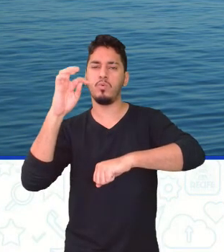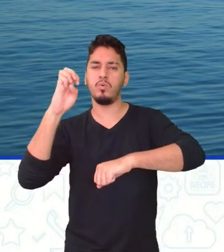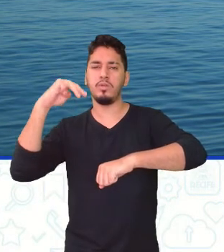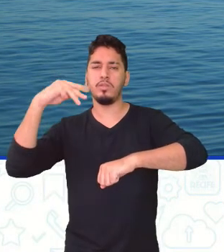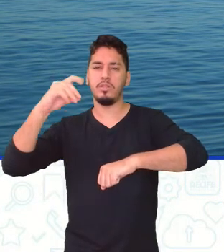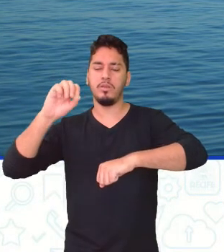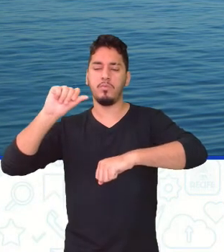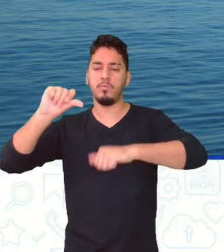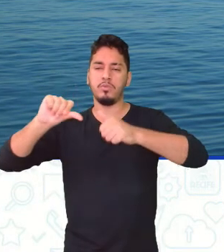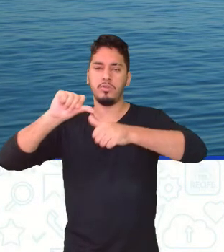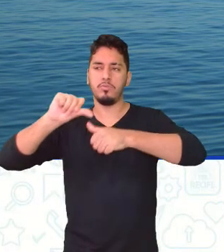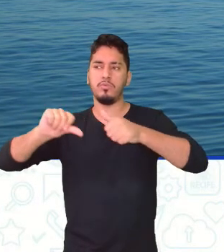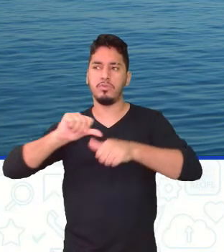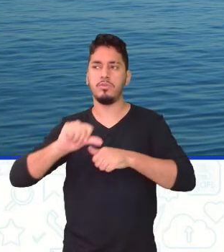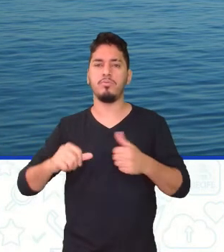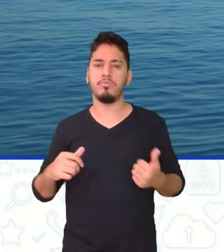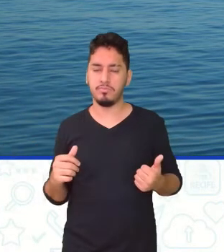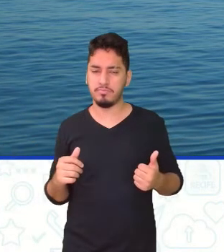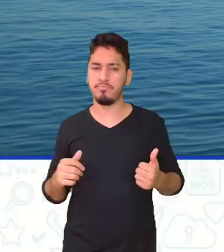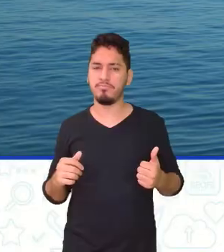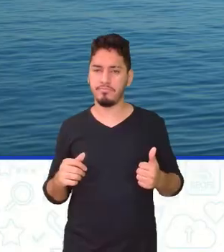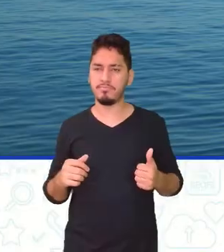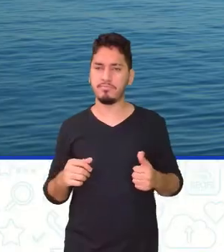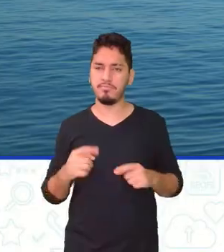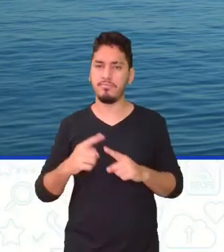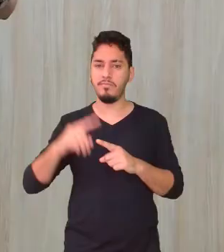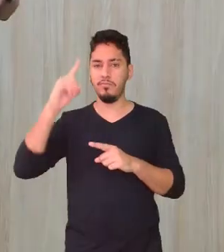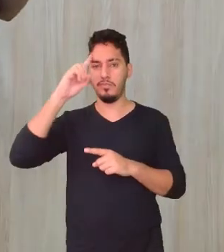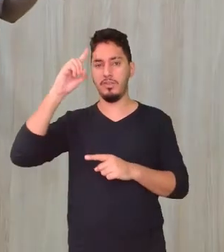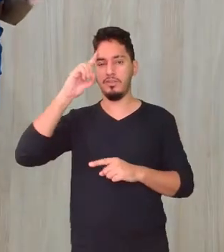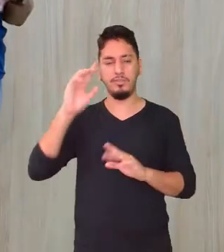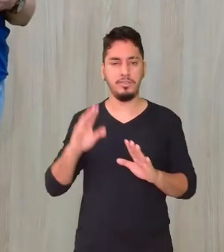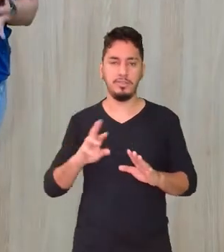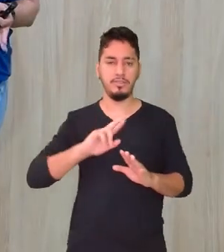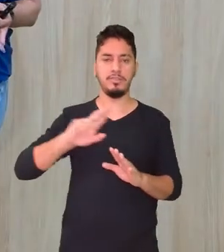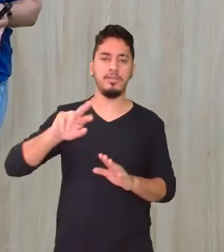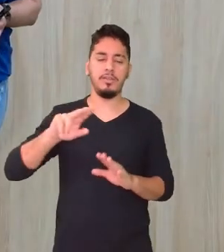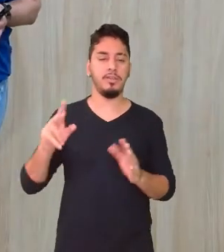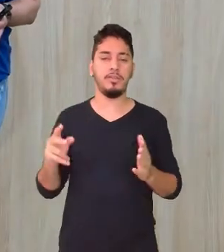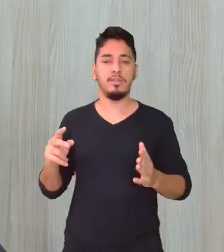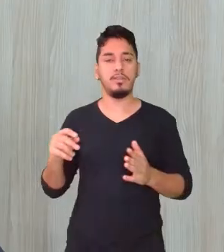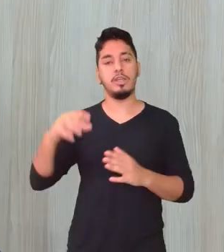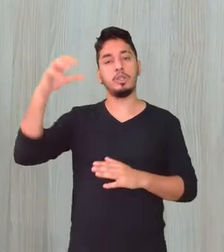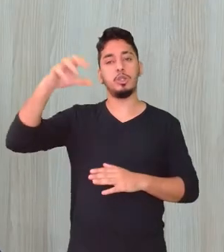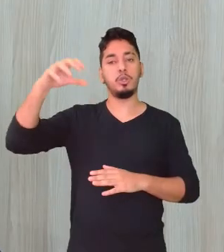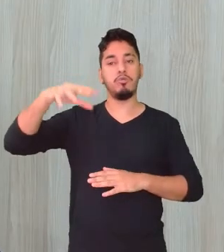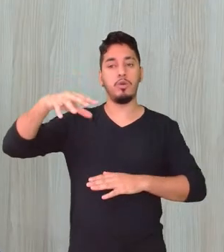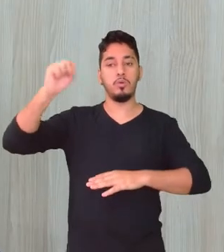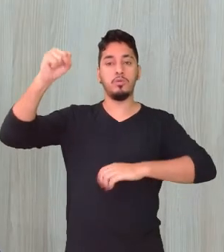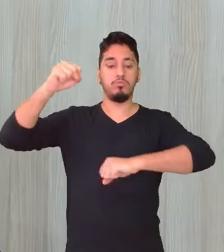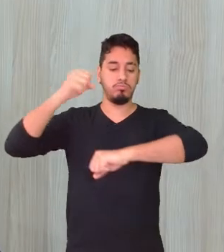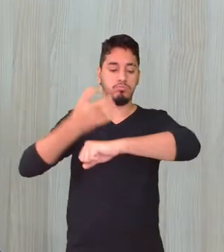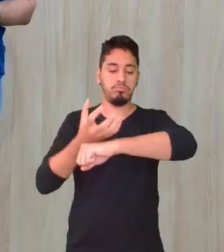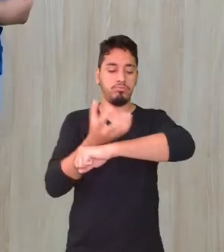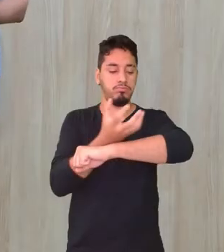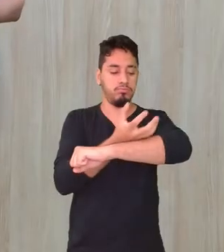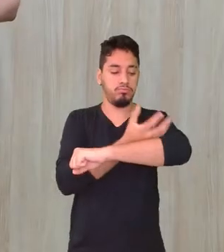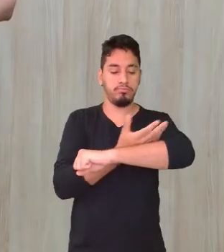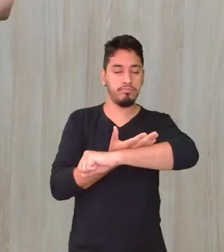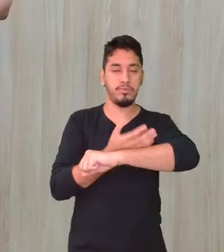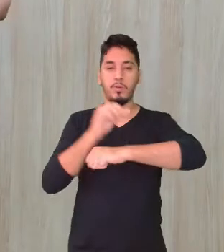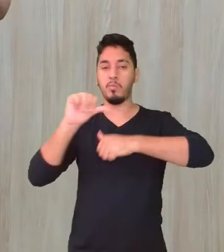sendo alterado, né, professor? Porque o dia a dia, né, não está ocorrendo mais chuvas. Então, assim, o regime de